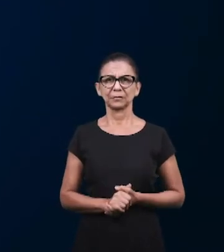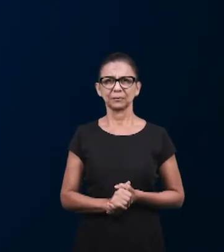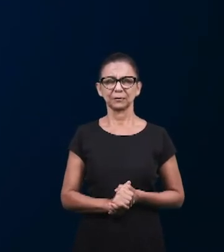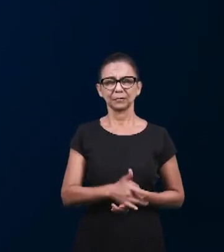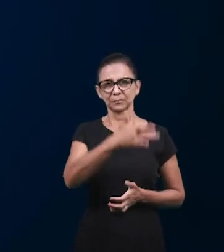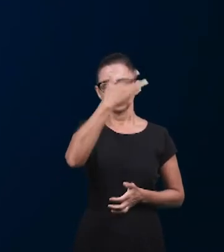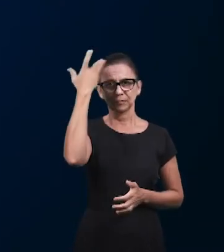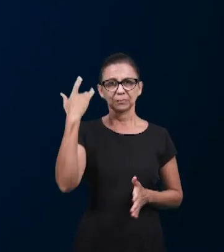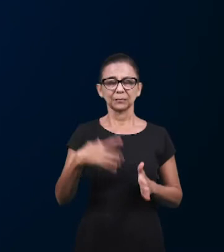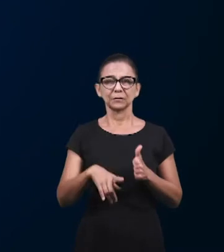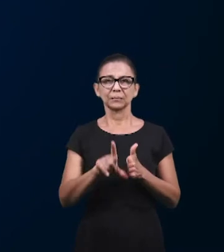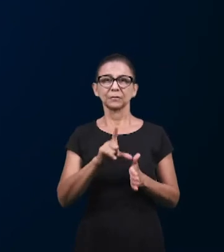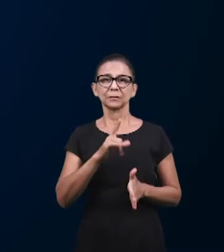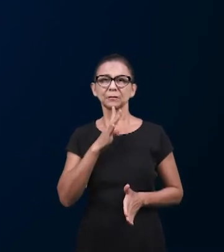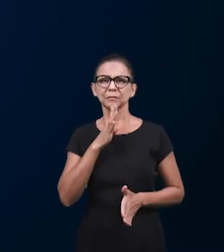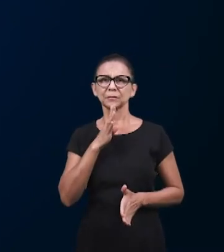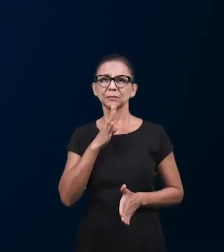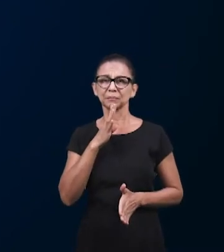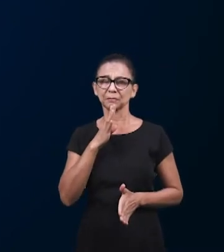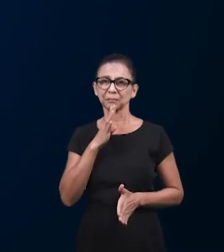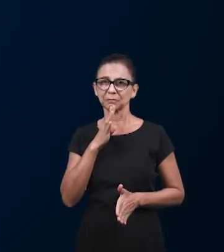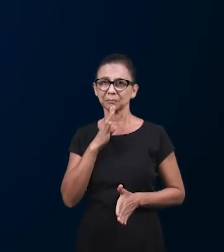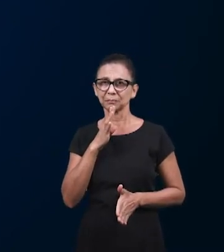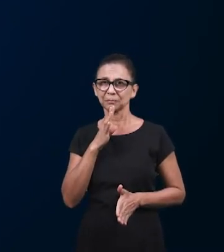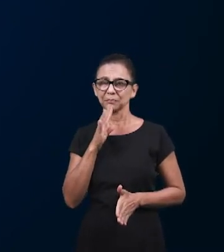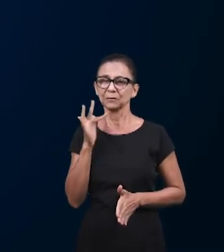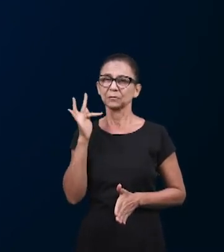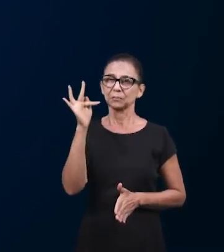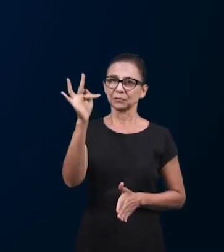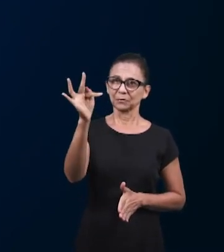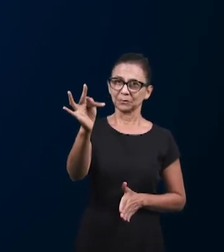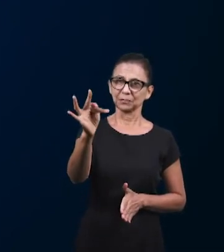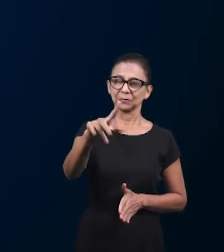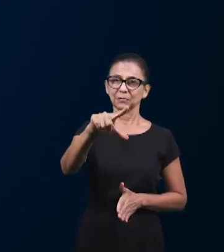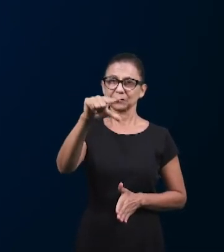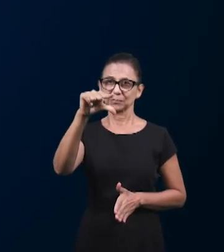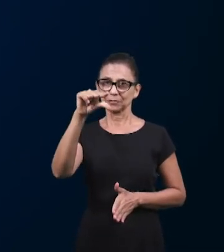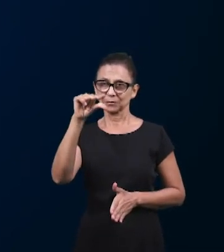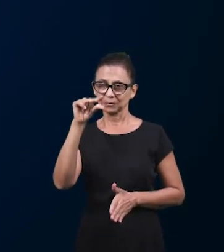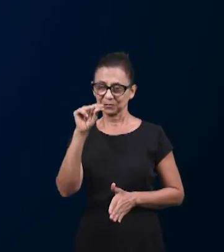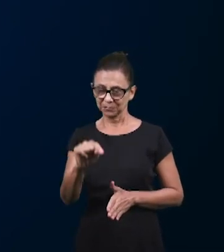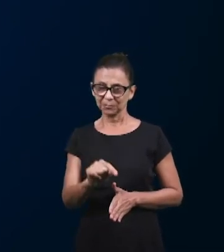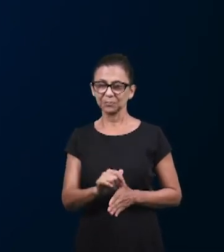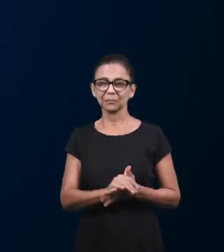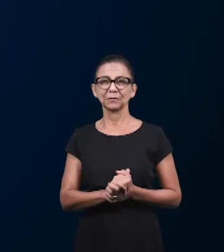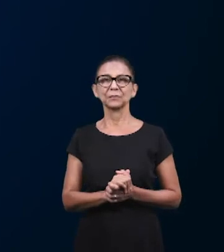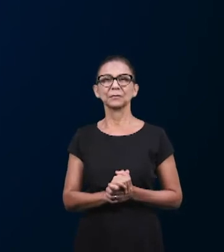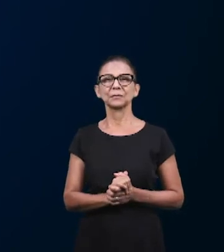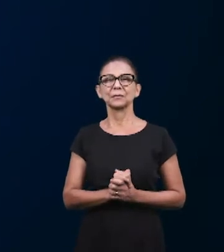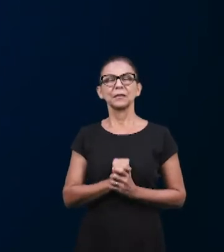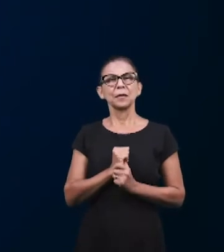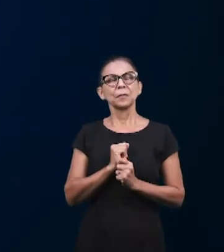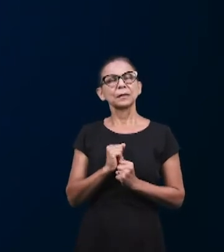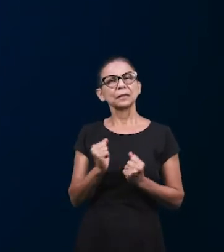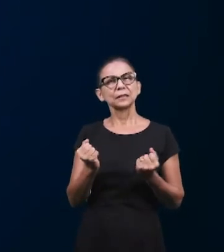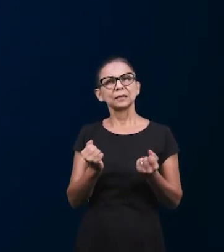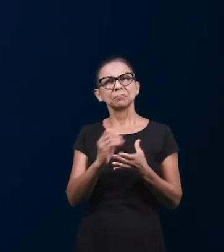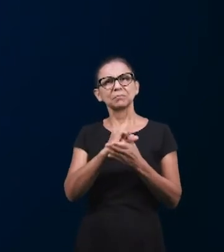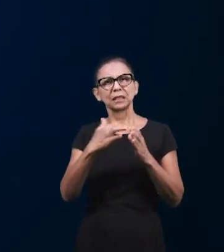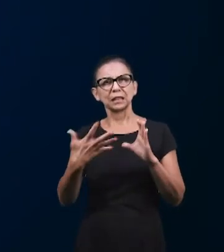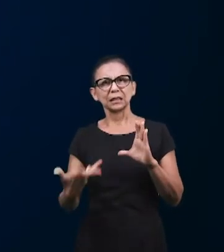dantes conheceu, também os predestinou para serem conforme a imagem de seu Filho, a fim de que